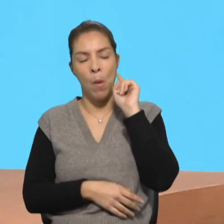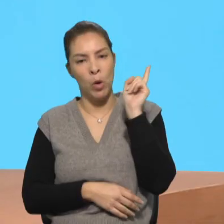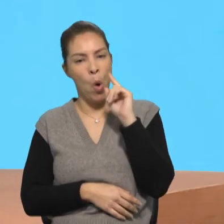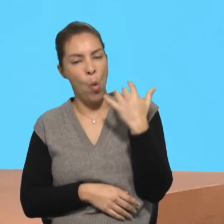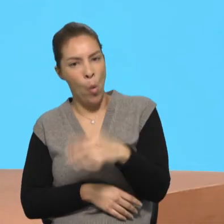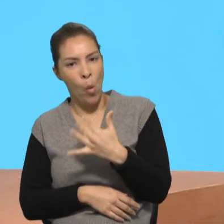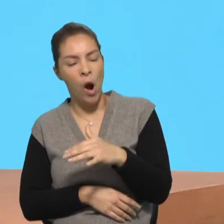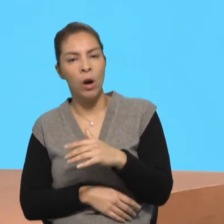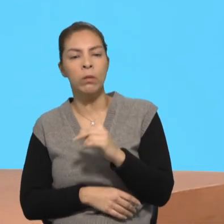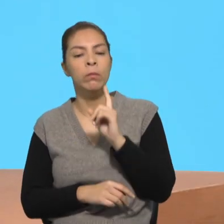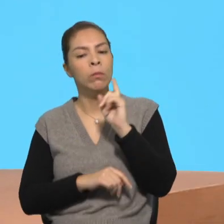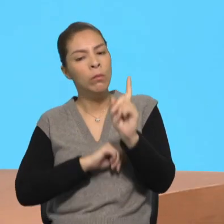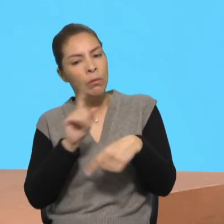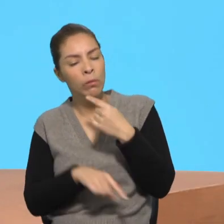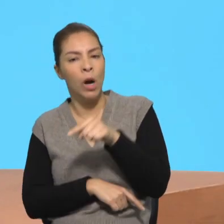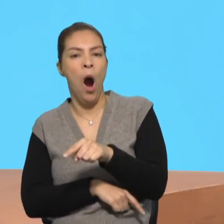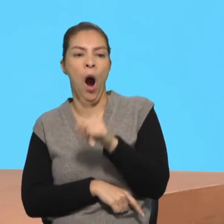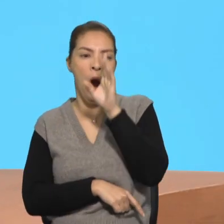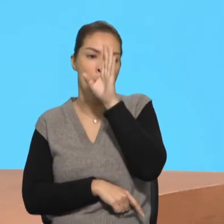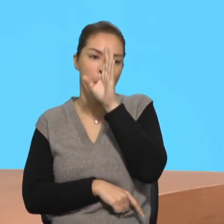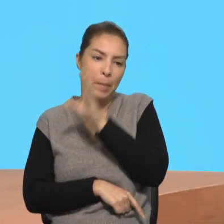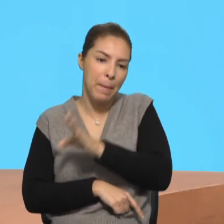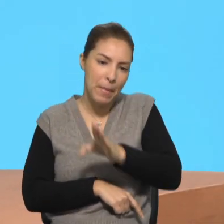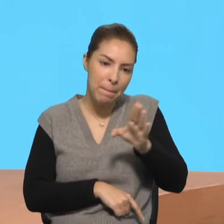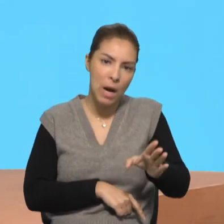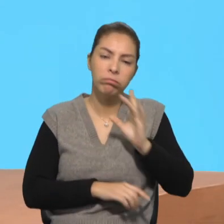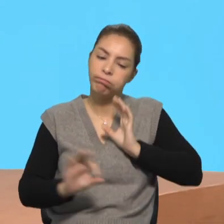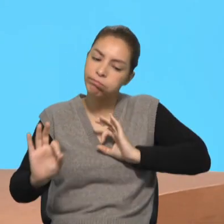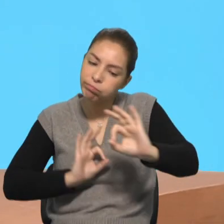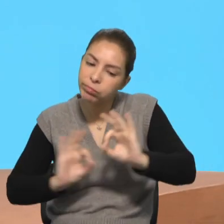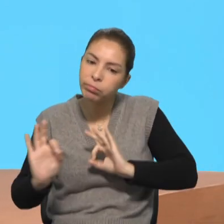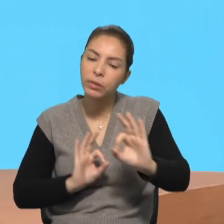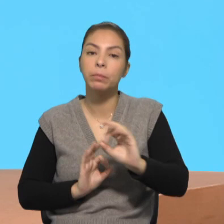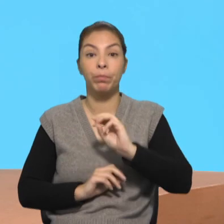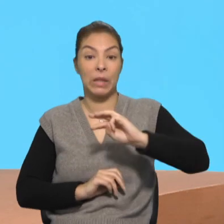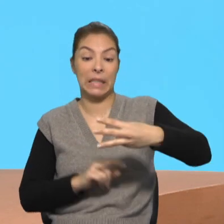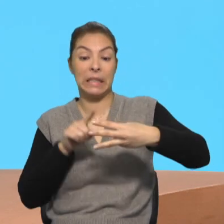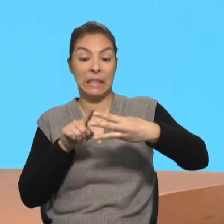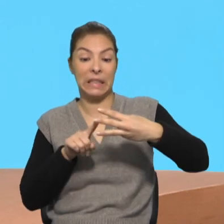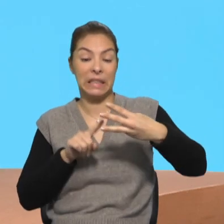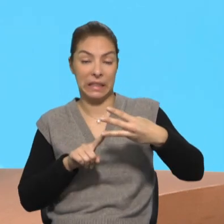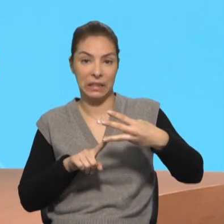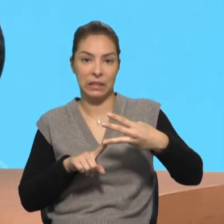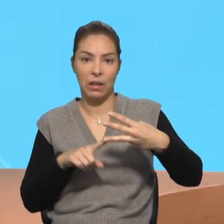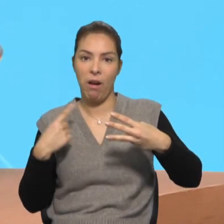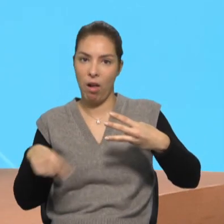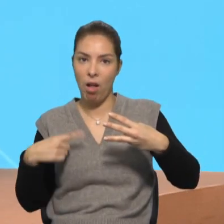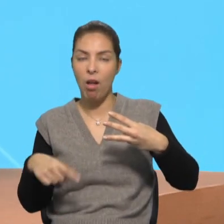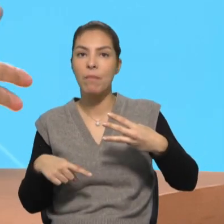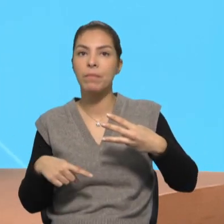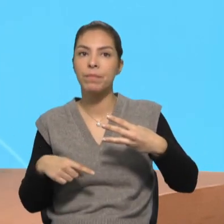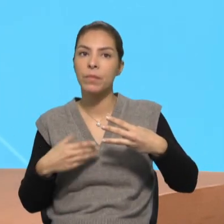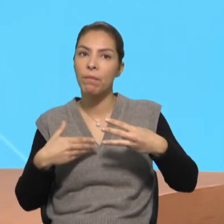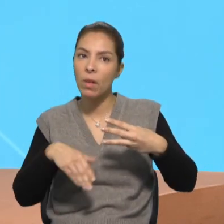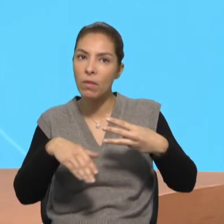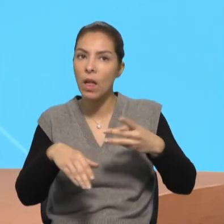depois temos já programadas algumas iniciativas, designadamente 3, que decorrem, uma